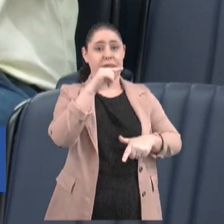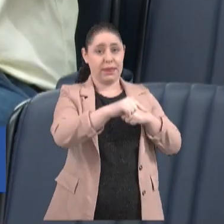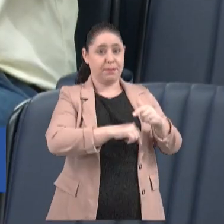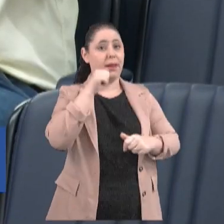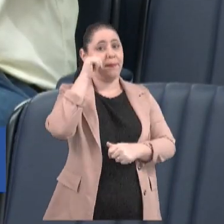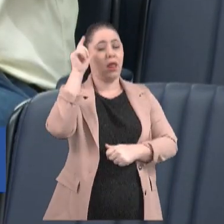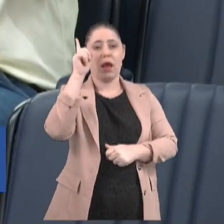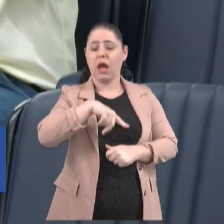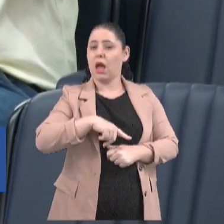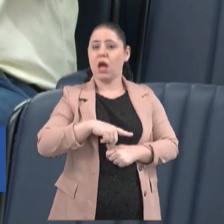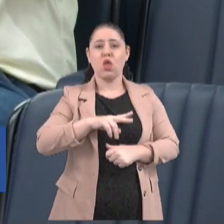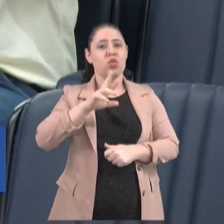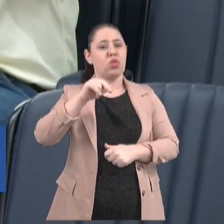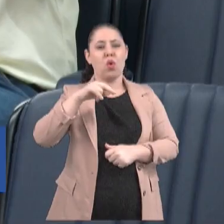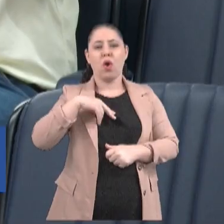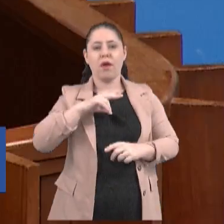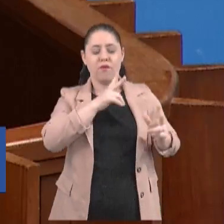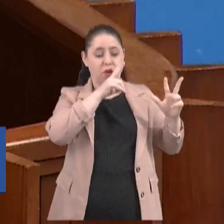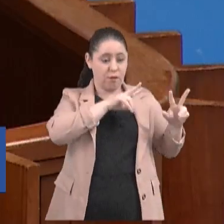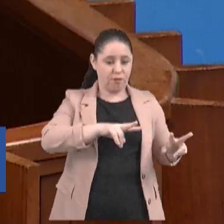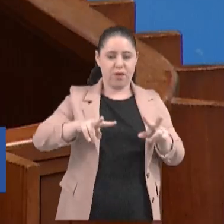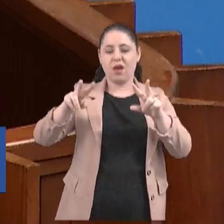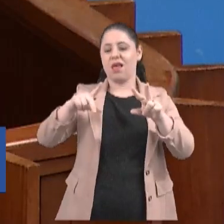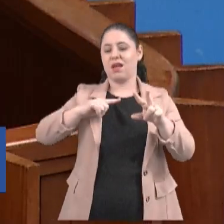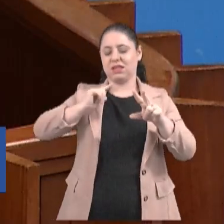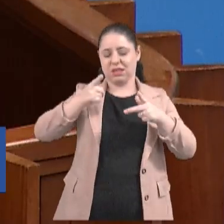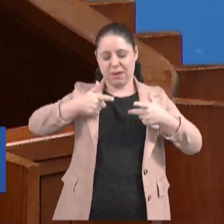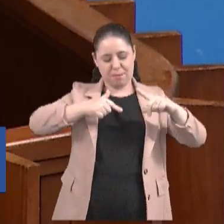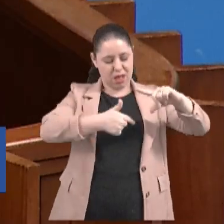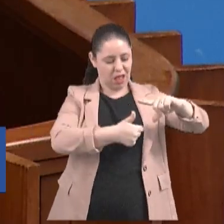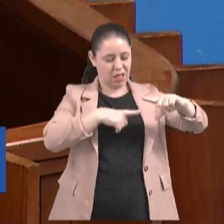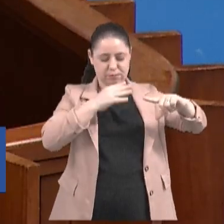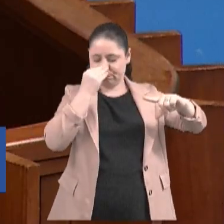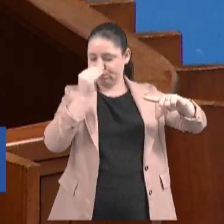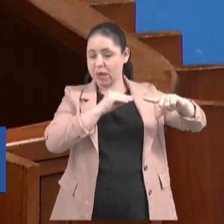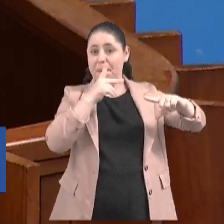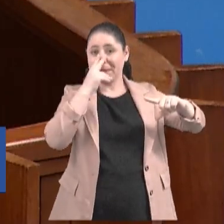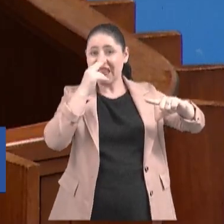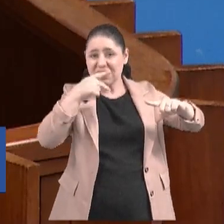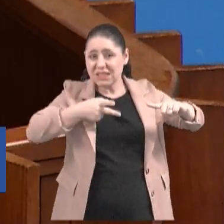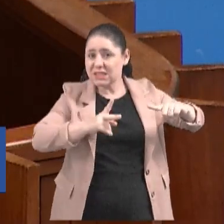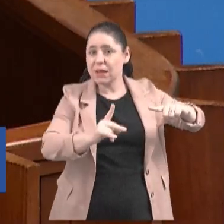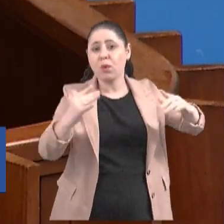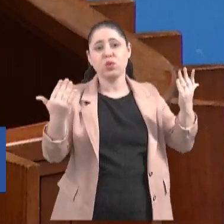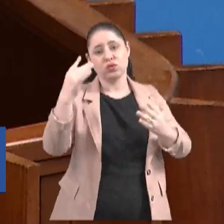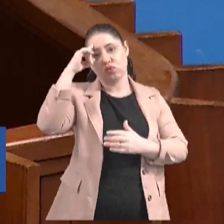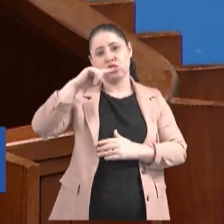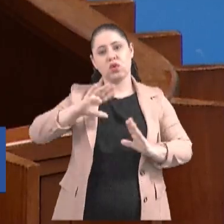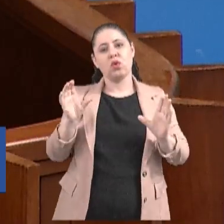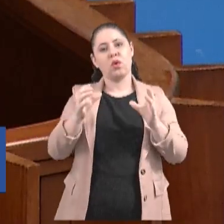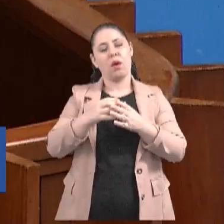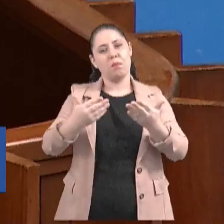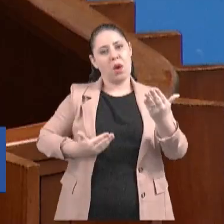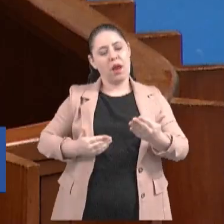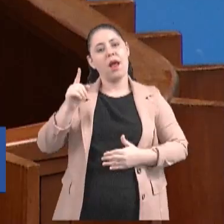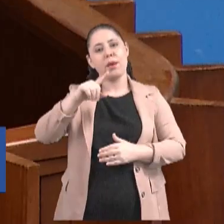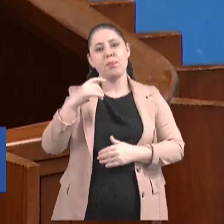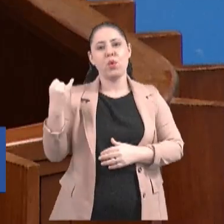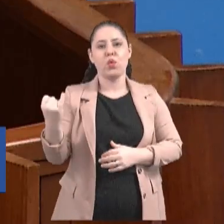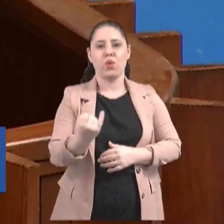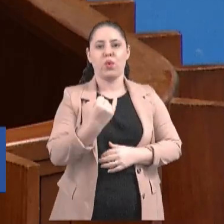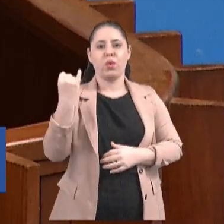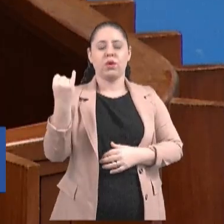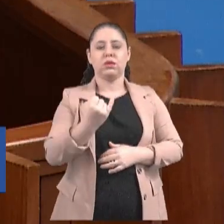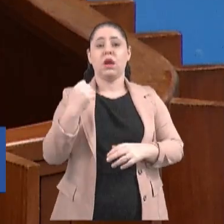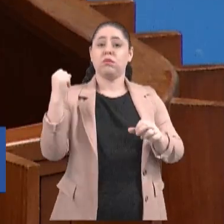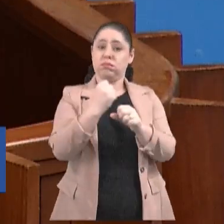mulheres sempre foi invisibilizado. Então, é importante a gente lembrar desse dia tão importante, desta categoria, que é fundamental